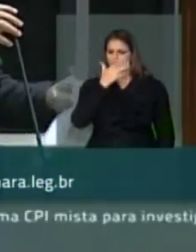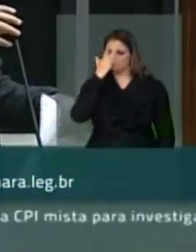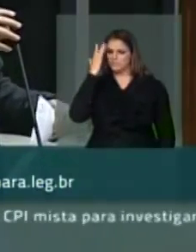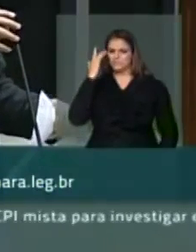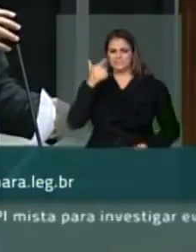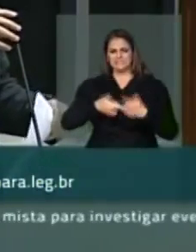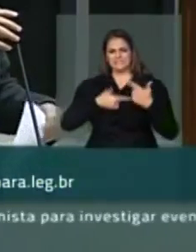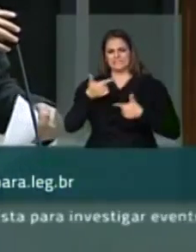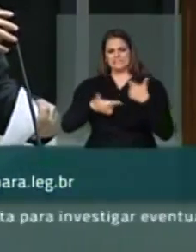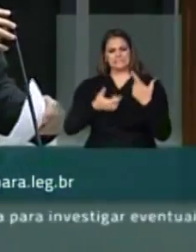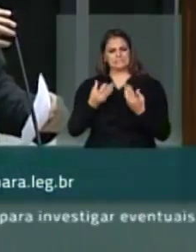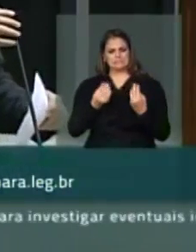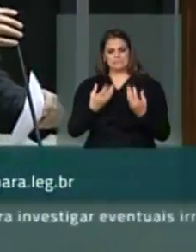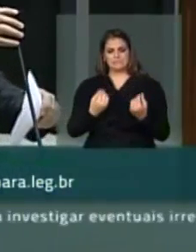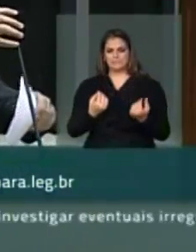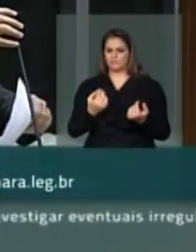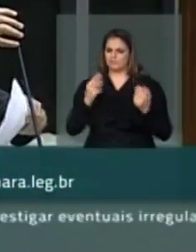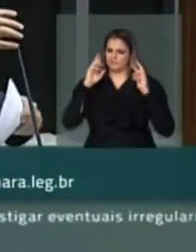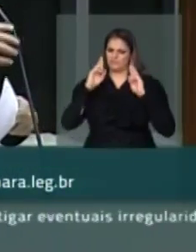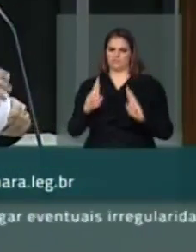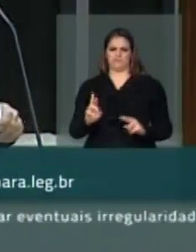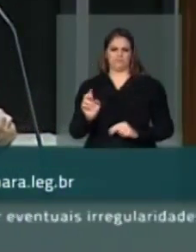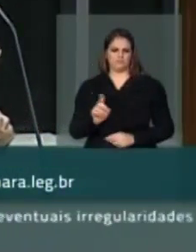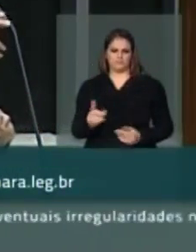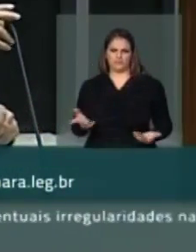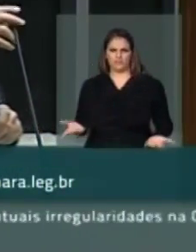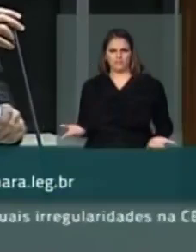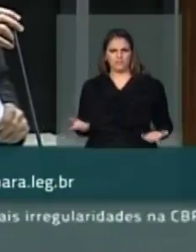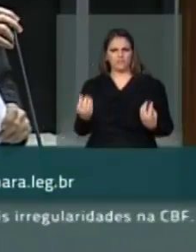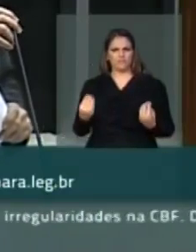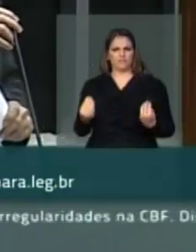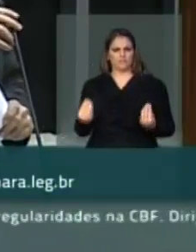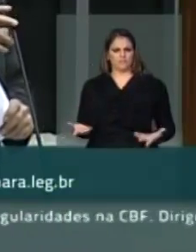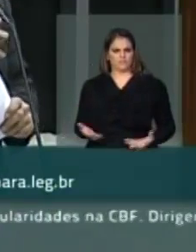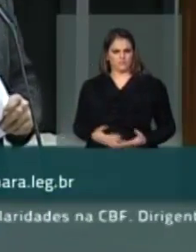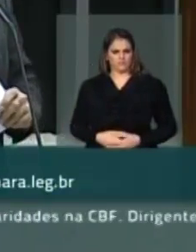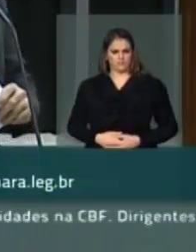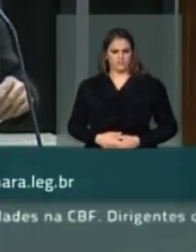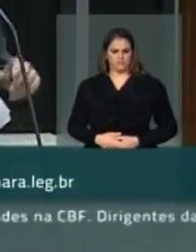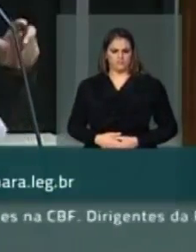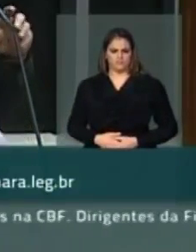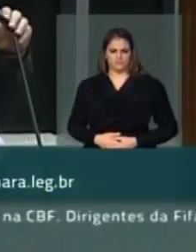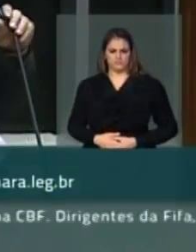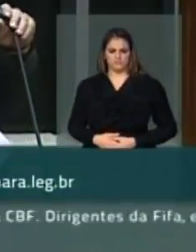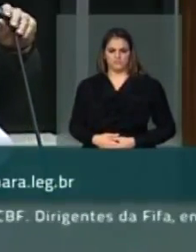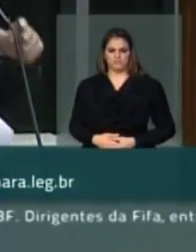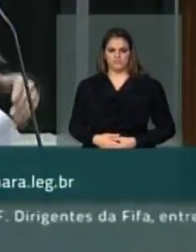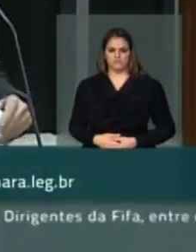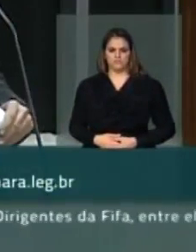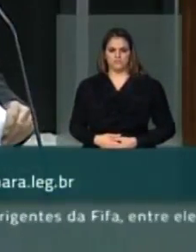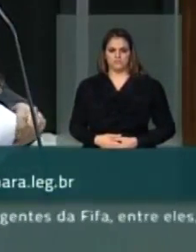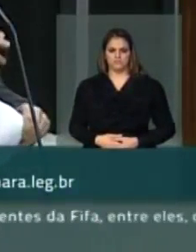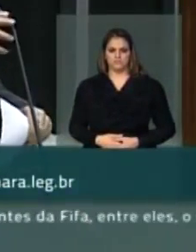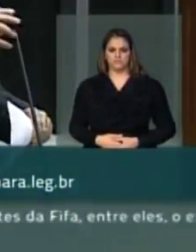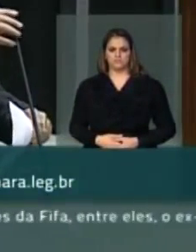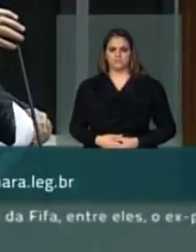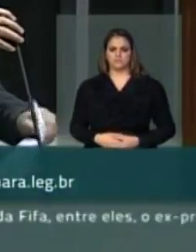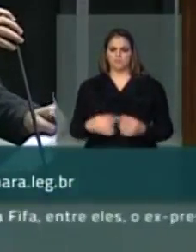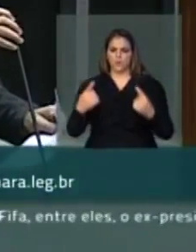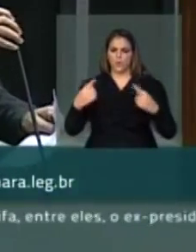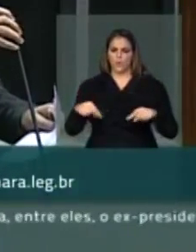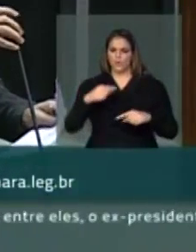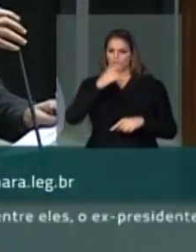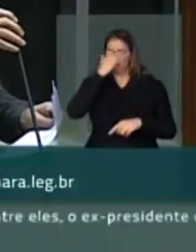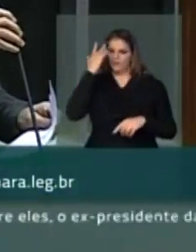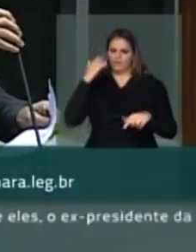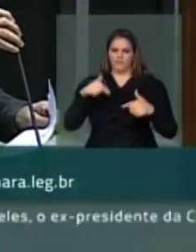profissionais, um desrespeito enorme do órgão do governo do Estado contra os